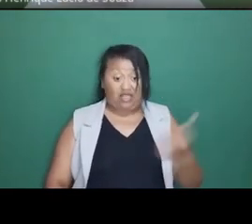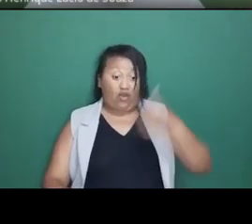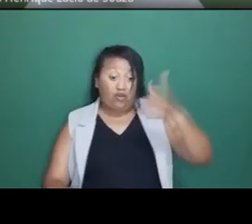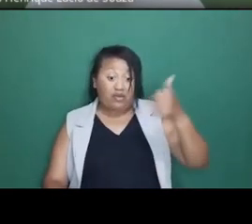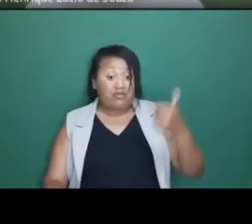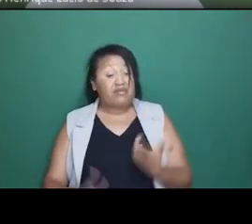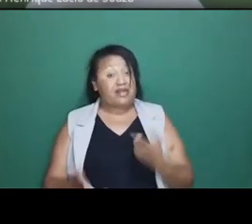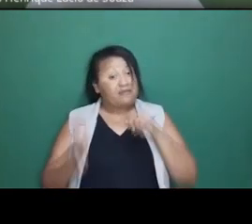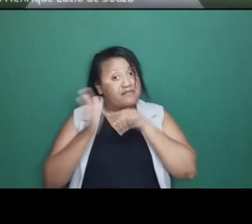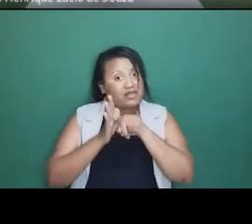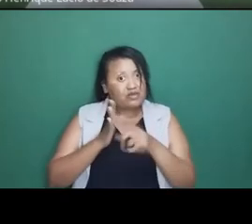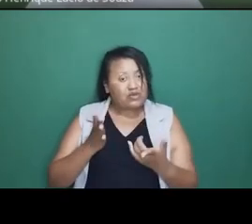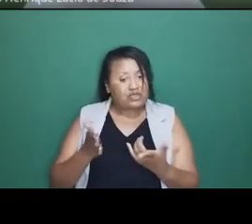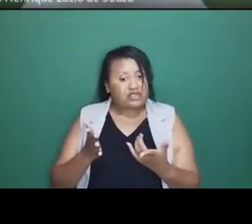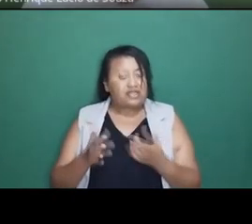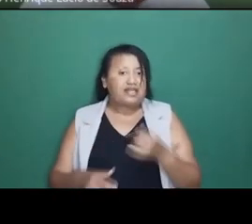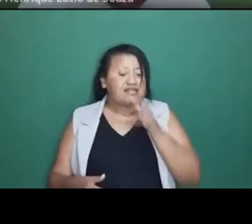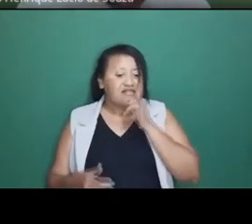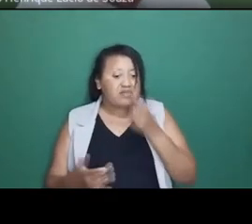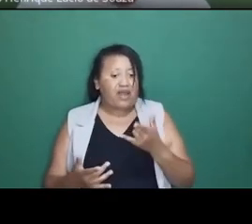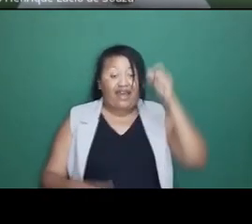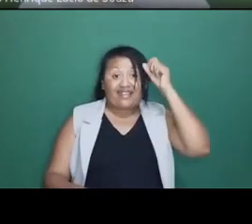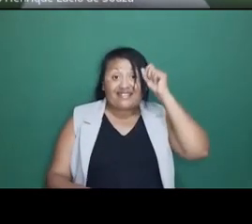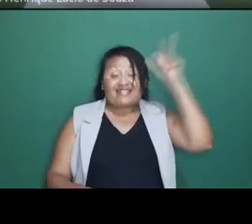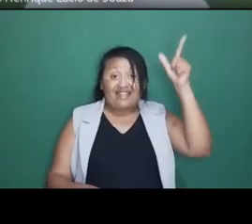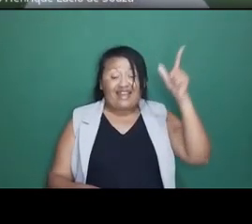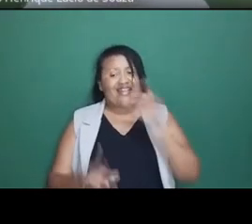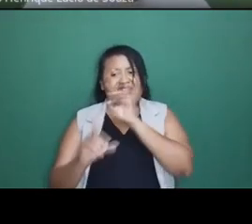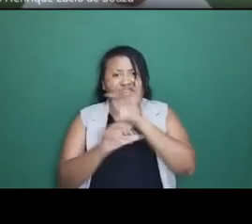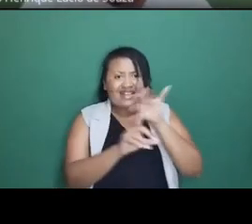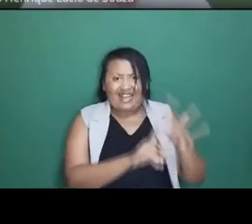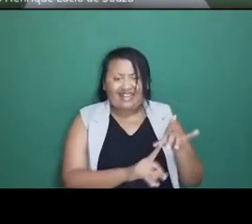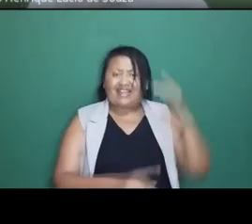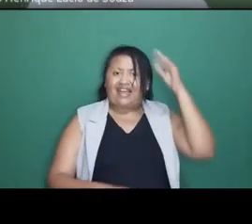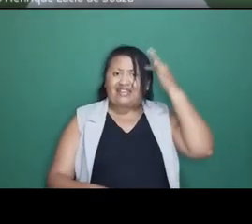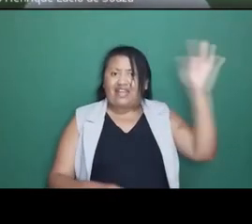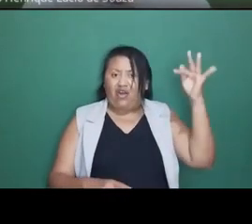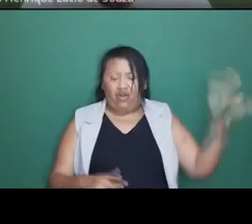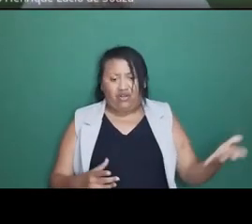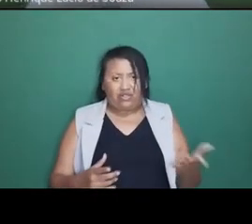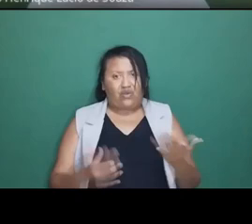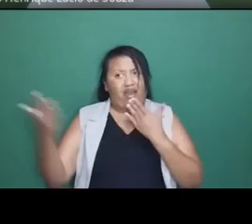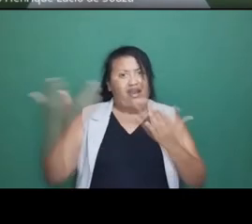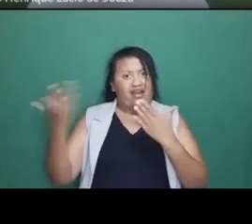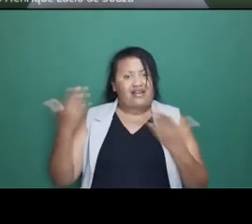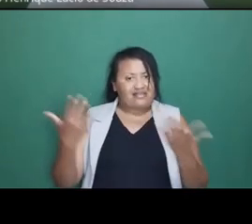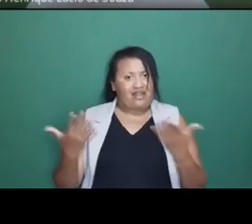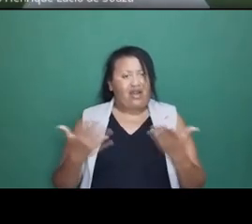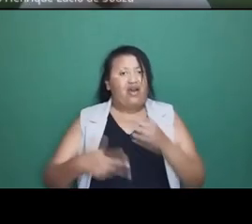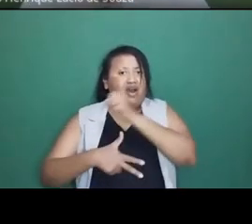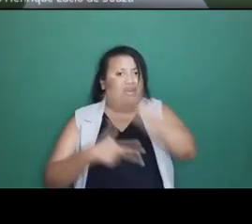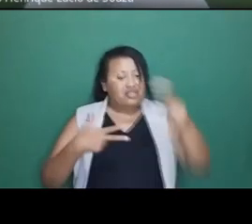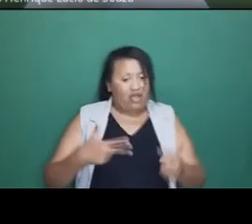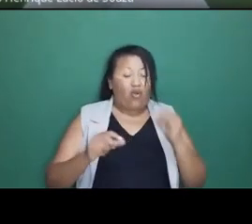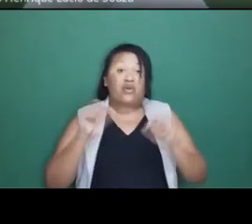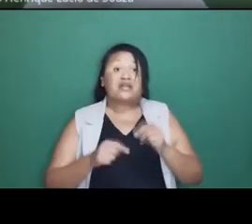traz é a ideia de cada teórico desse em relação ao estado o que pensa Maquiavel que pensa que pensa já